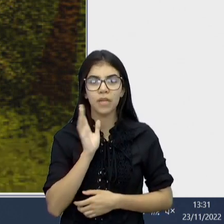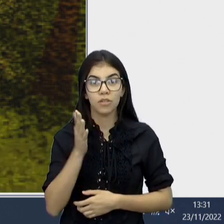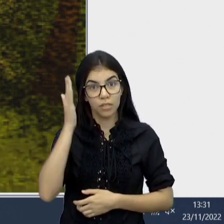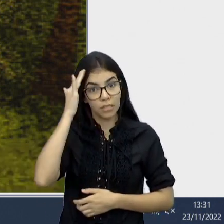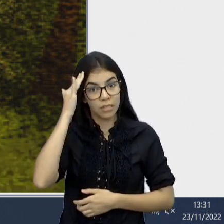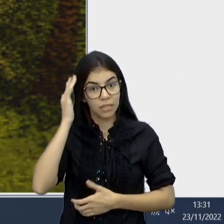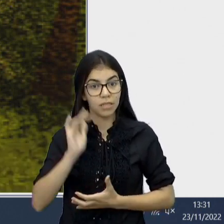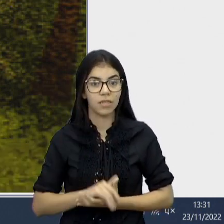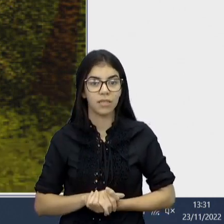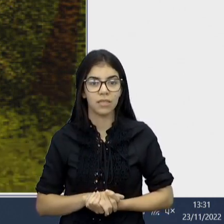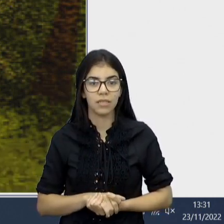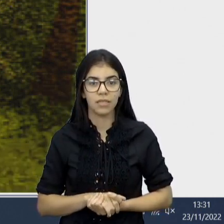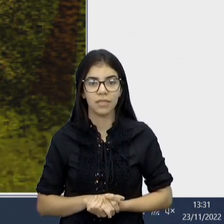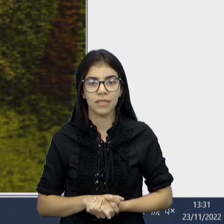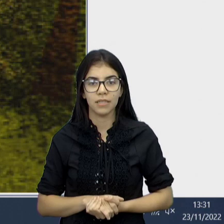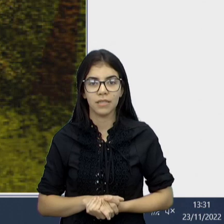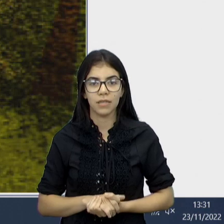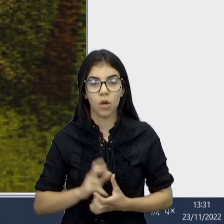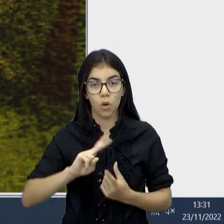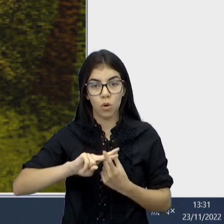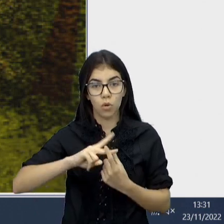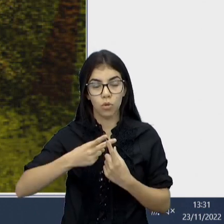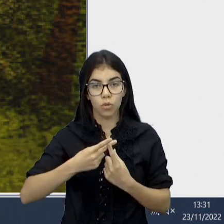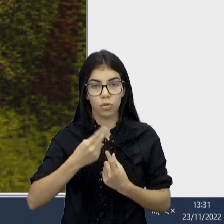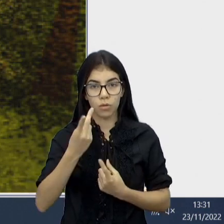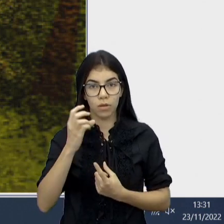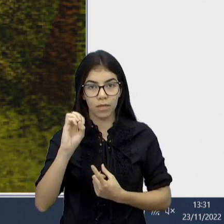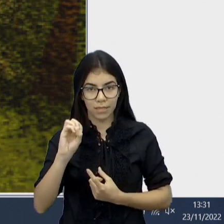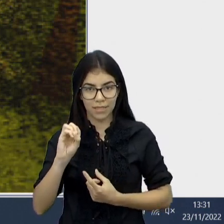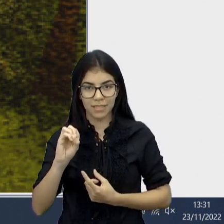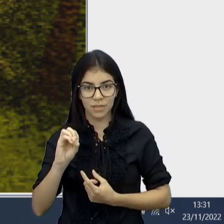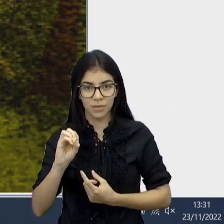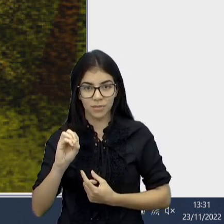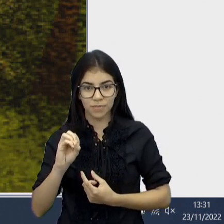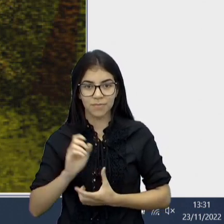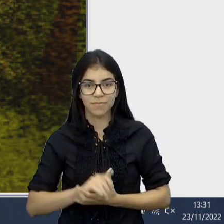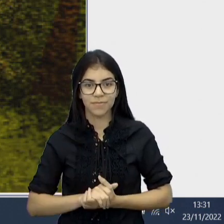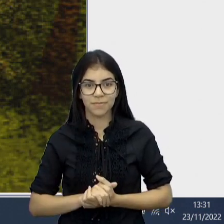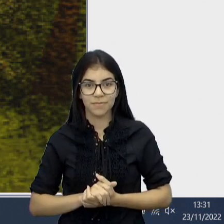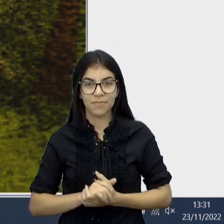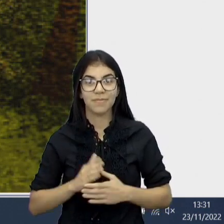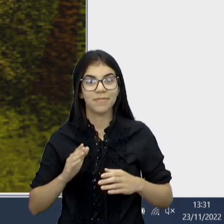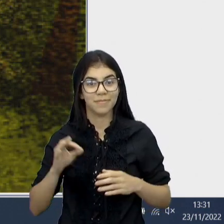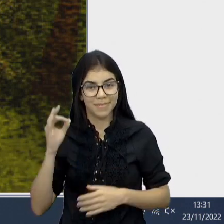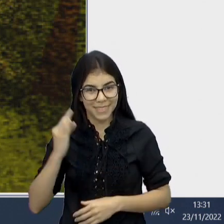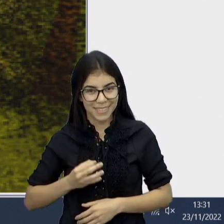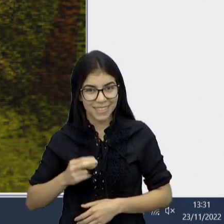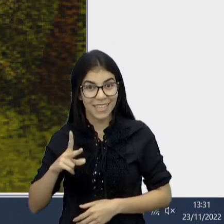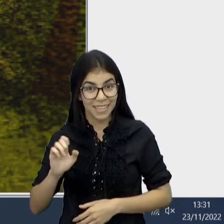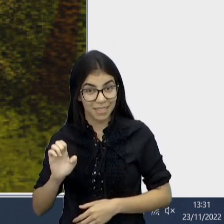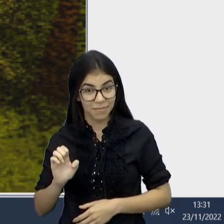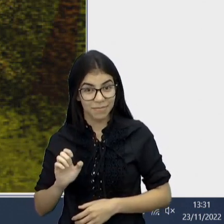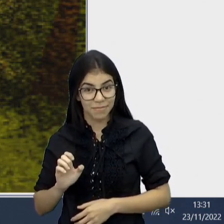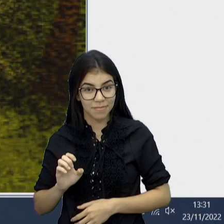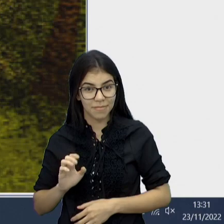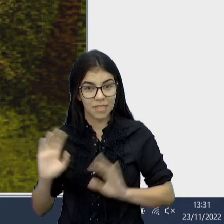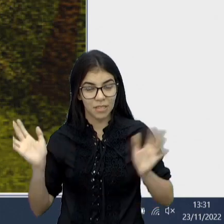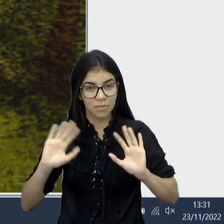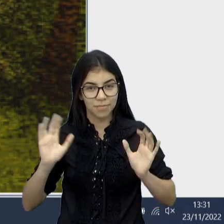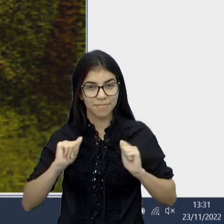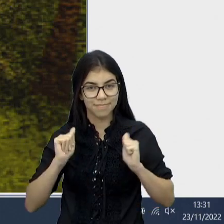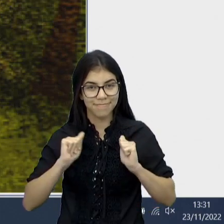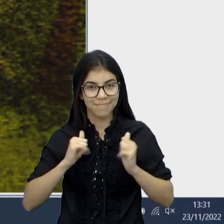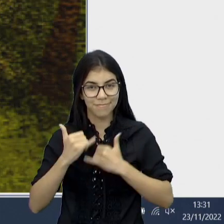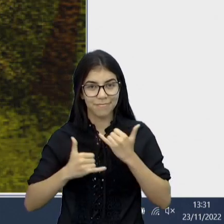Já sei. O dobro do número é 30. Arrasou. Legal. Acertei, né?